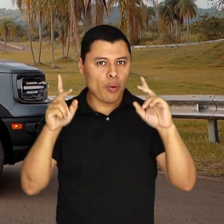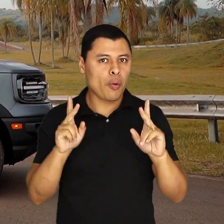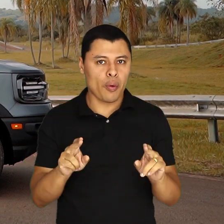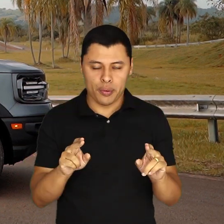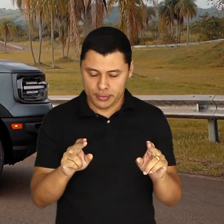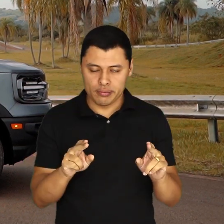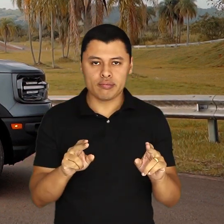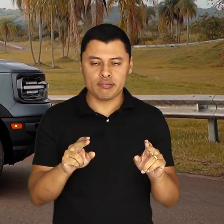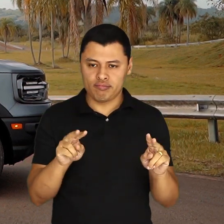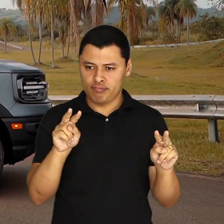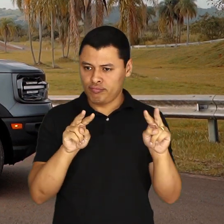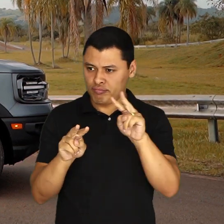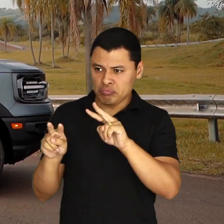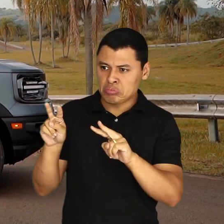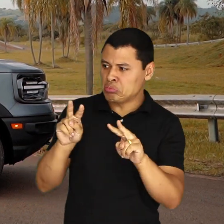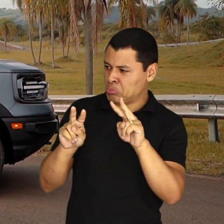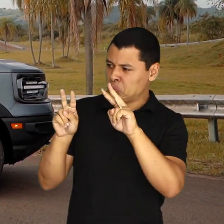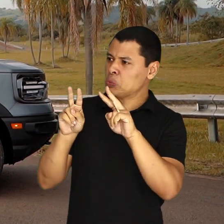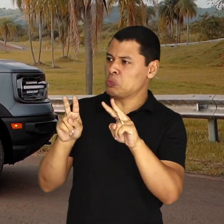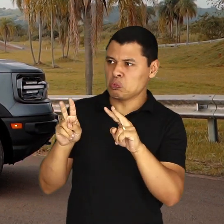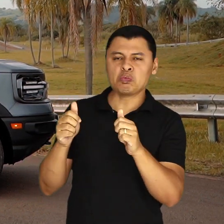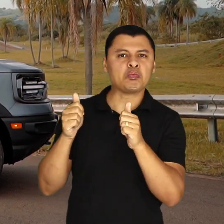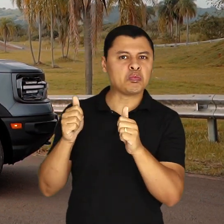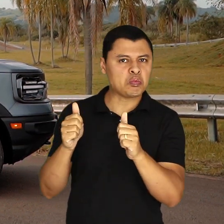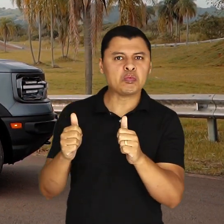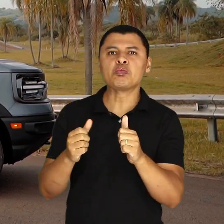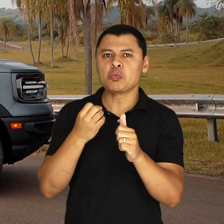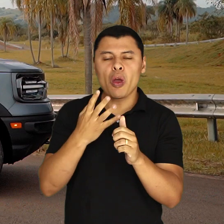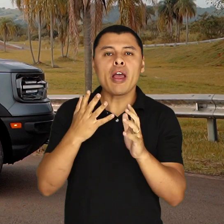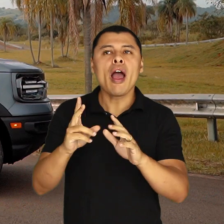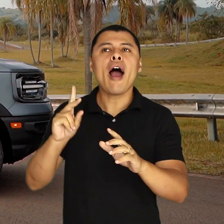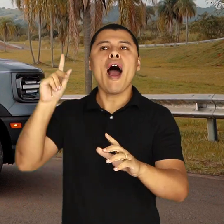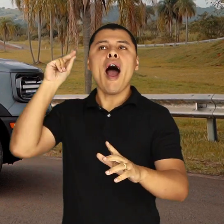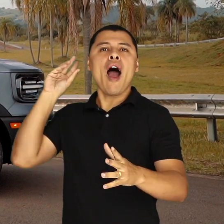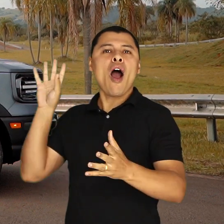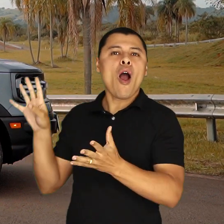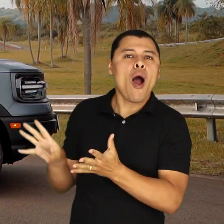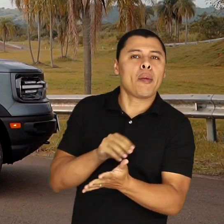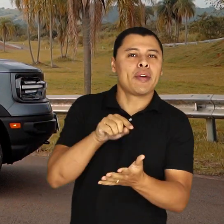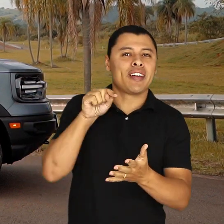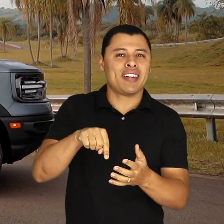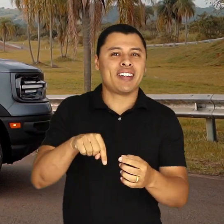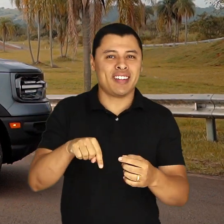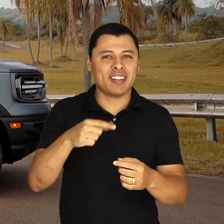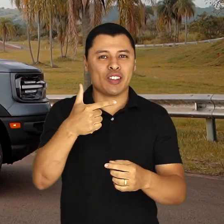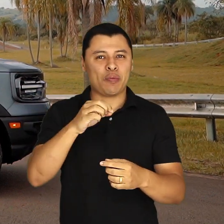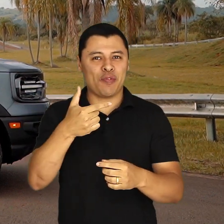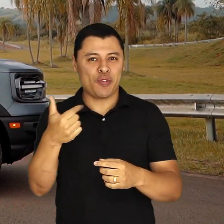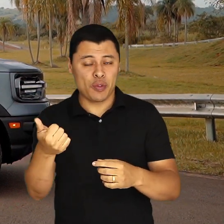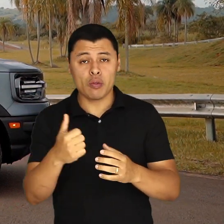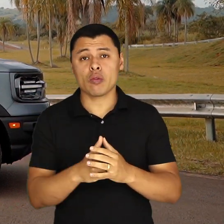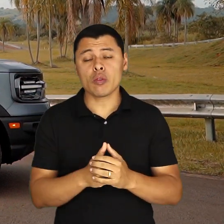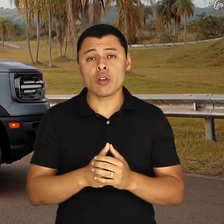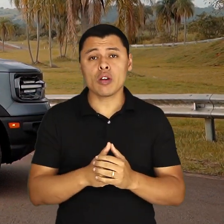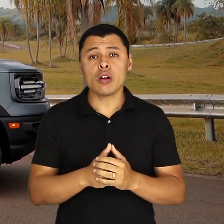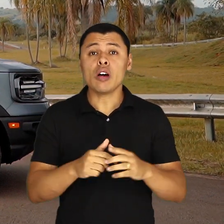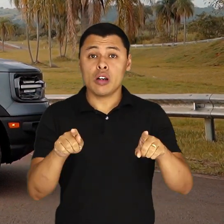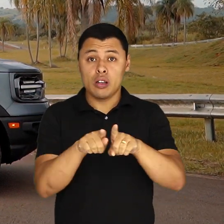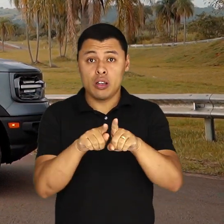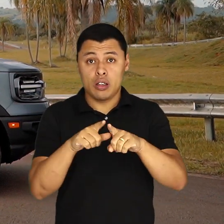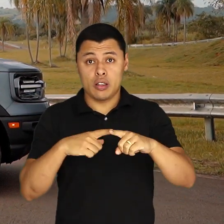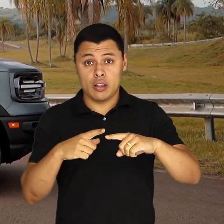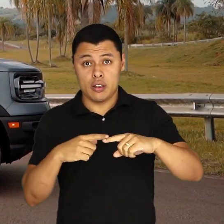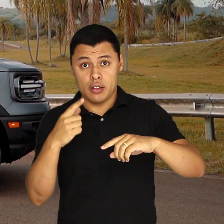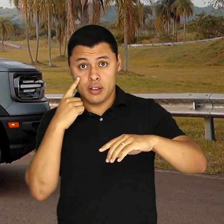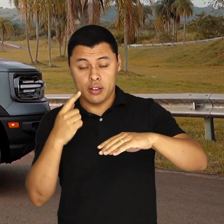Essa é a pegada do Bronco e a mensagem está muito clara aqui que a proposta era essa mesmo, resgatar isso aí. Umas coisas que chamam a atenção aqui que são interessantes,